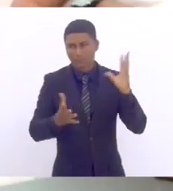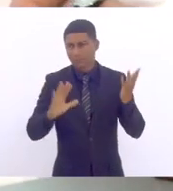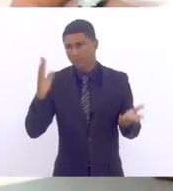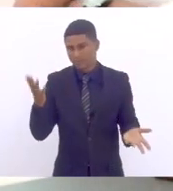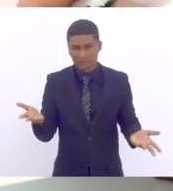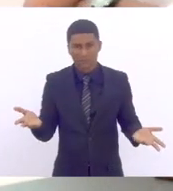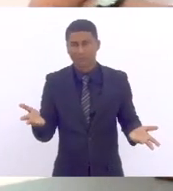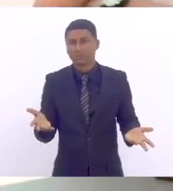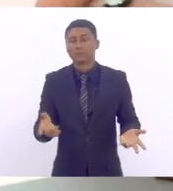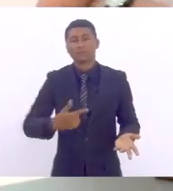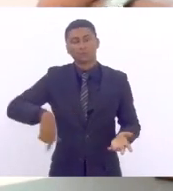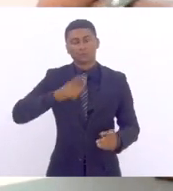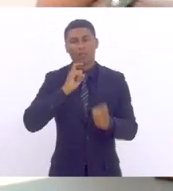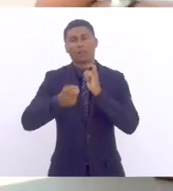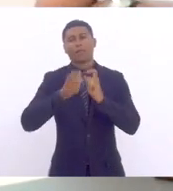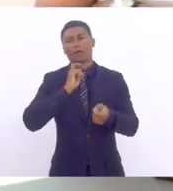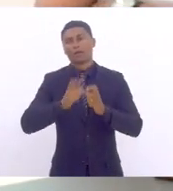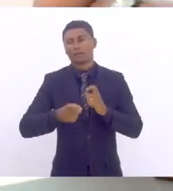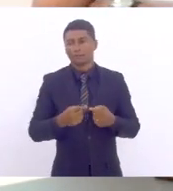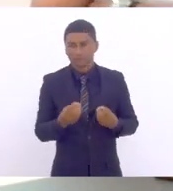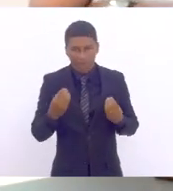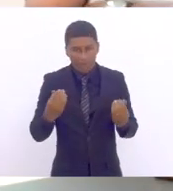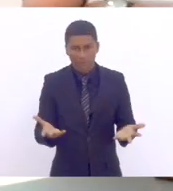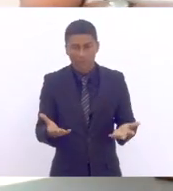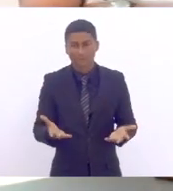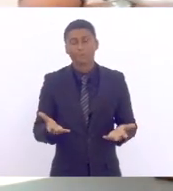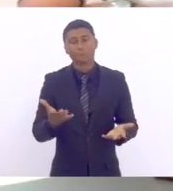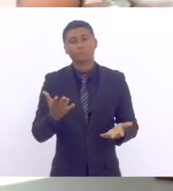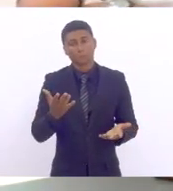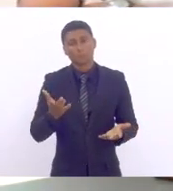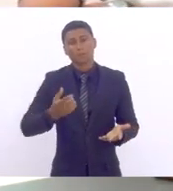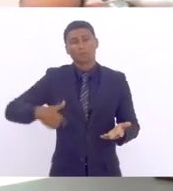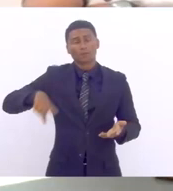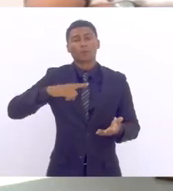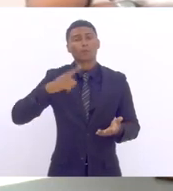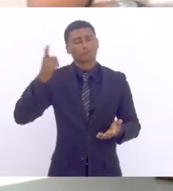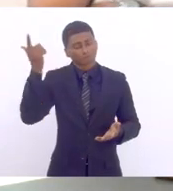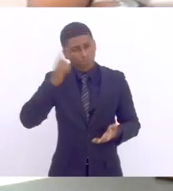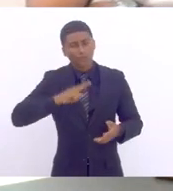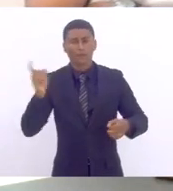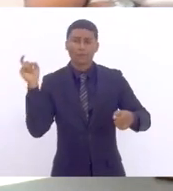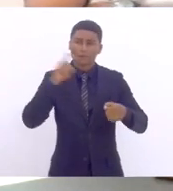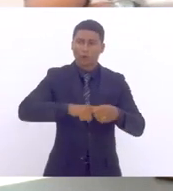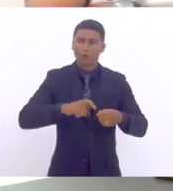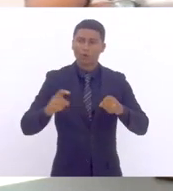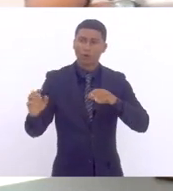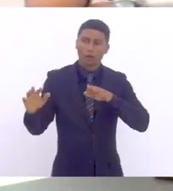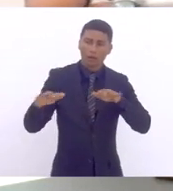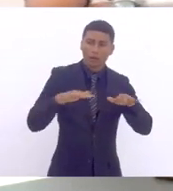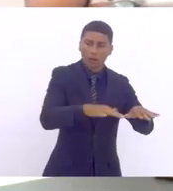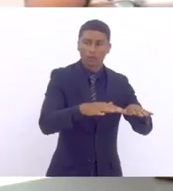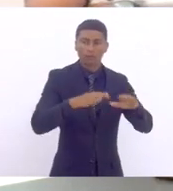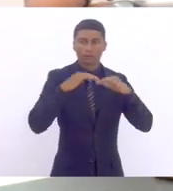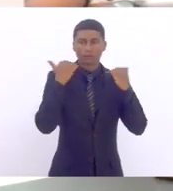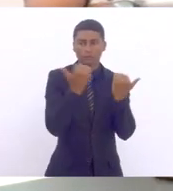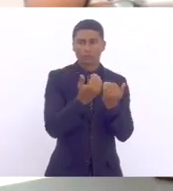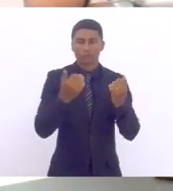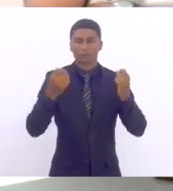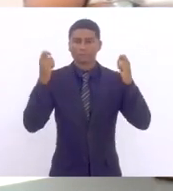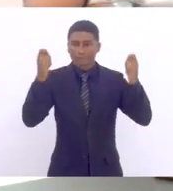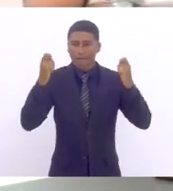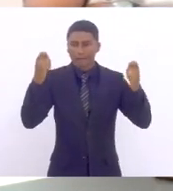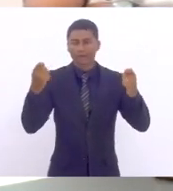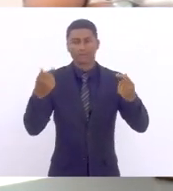nosso debate é para isso, para que a gente possa voltar a fazer essa festa, com entendimento com o batalhão, com o Ministério